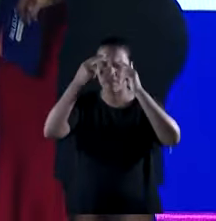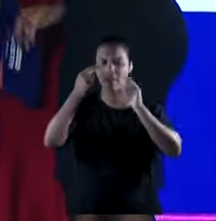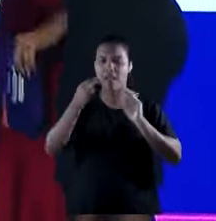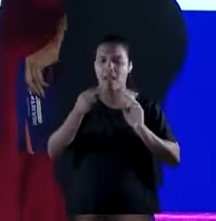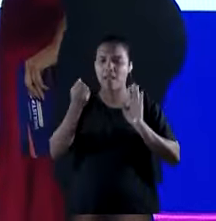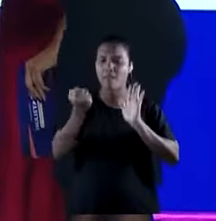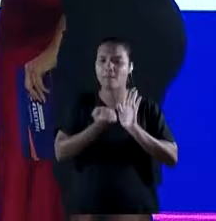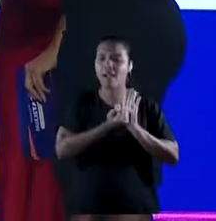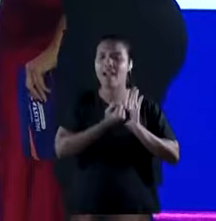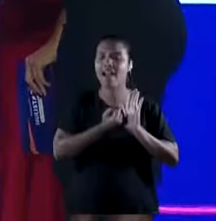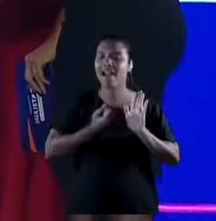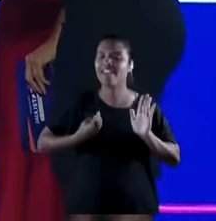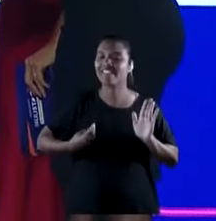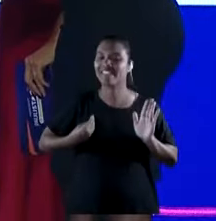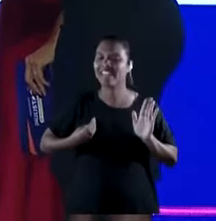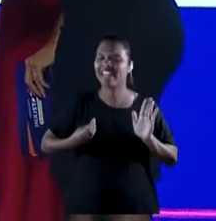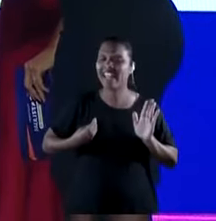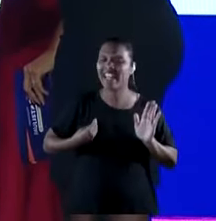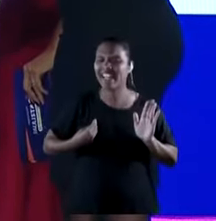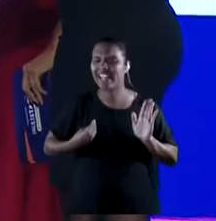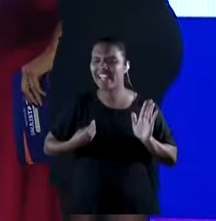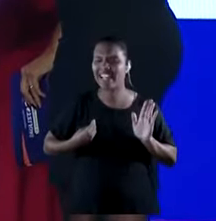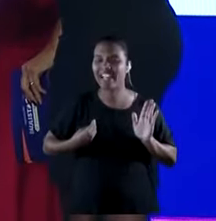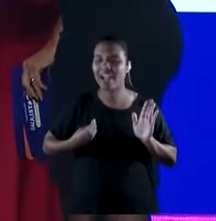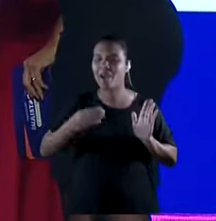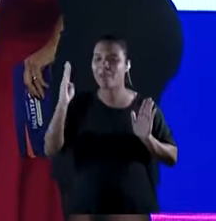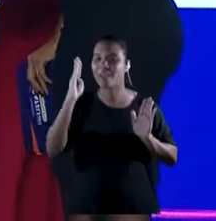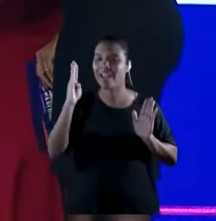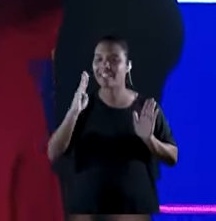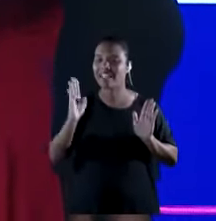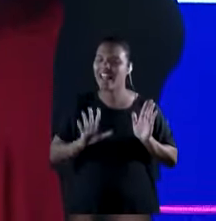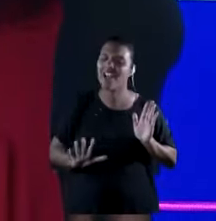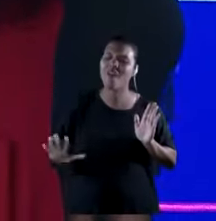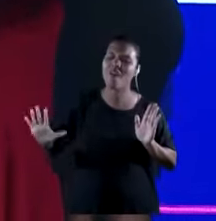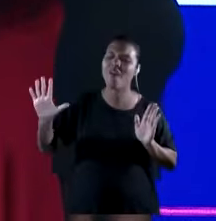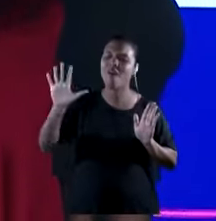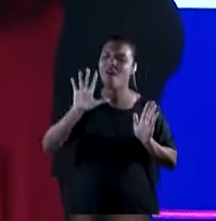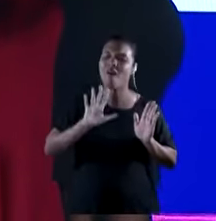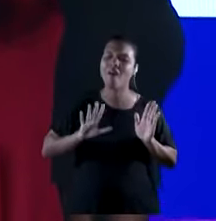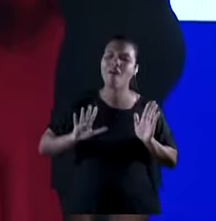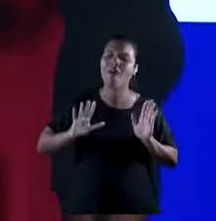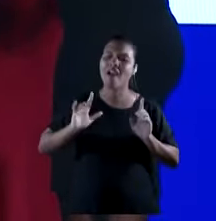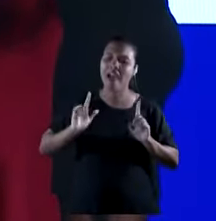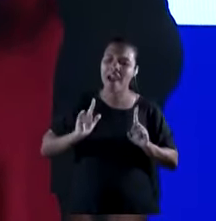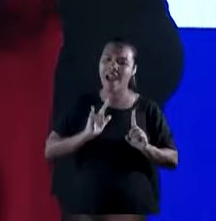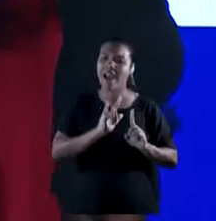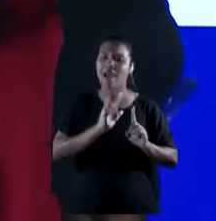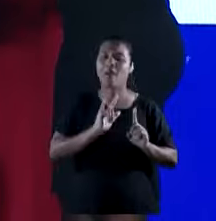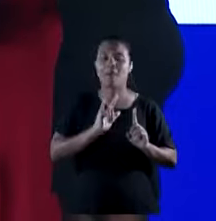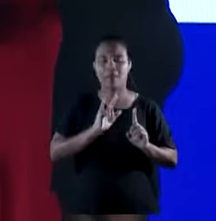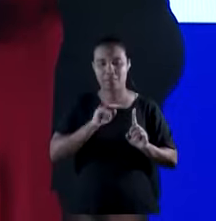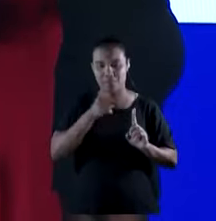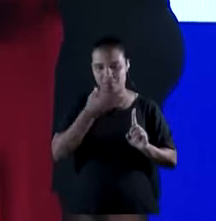A vida pegar de todos os brasileiros que amam o futebol.